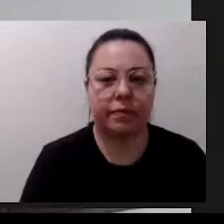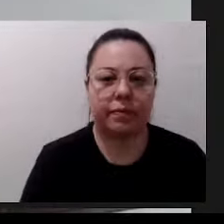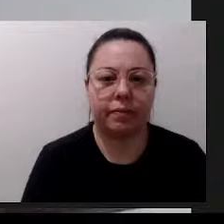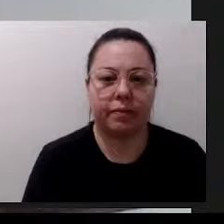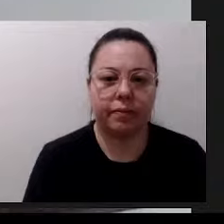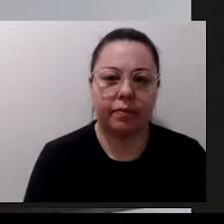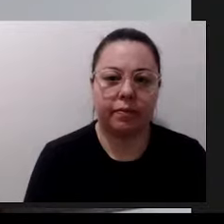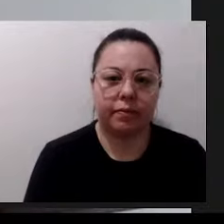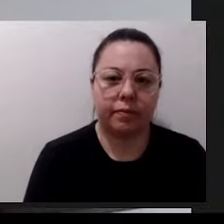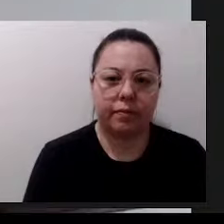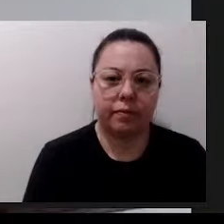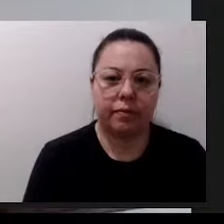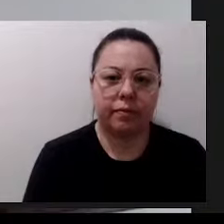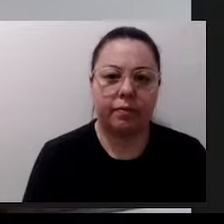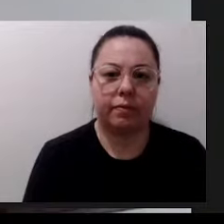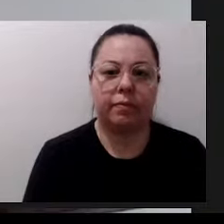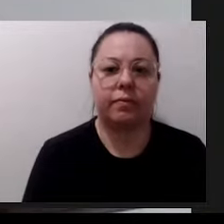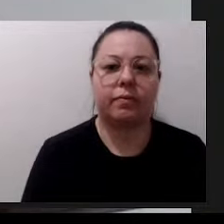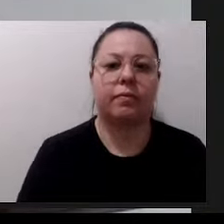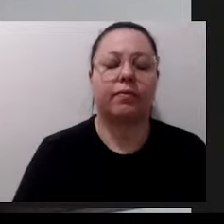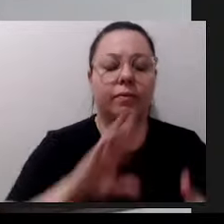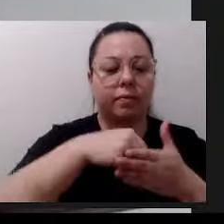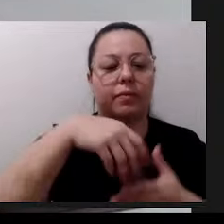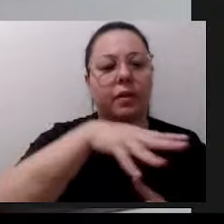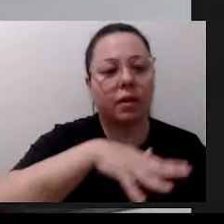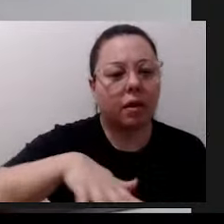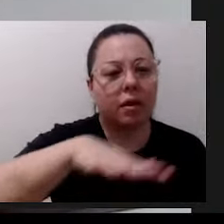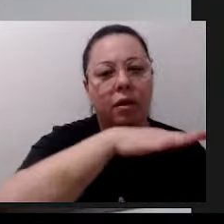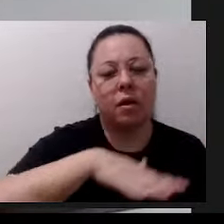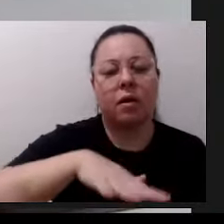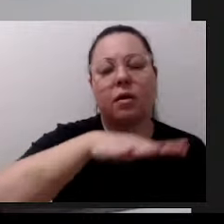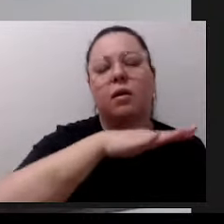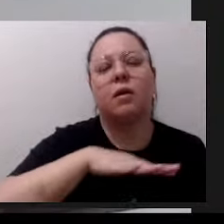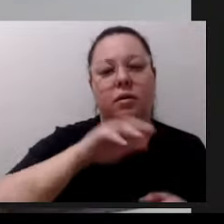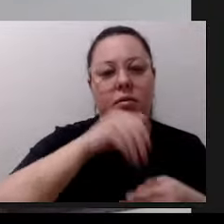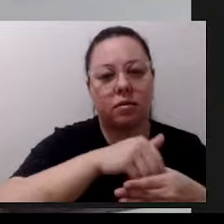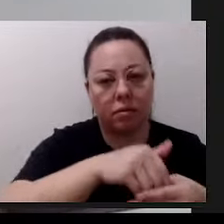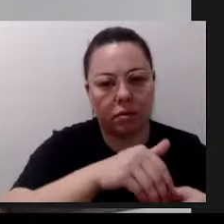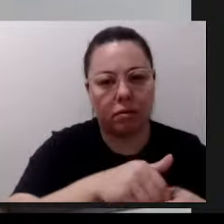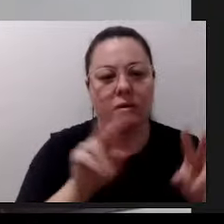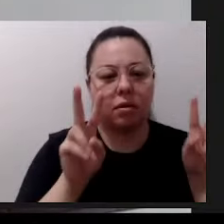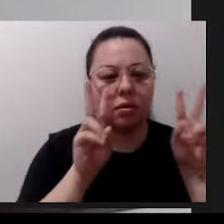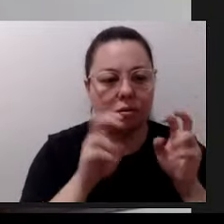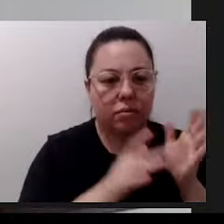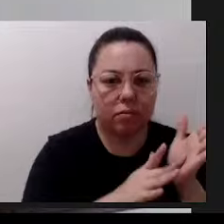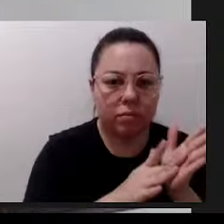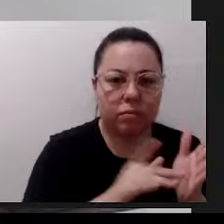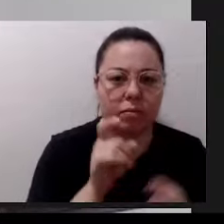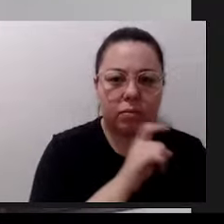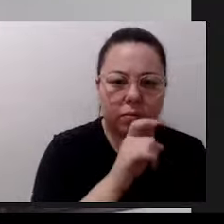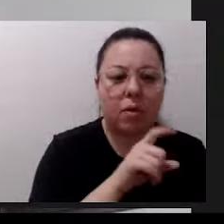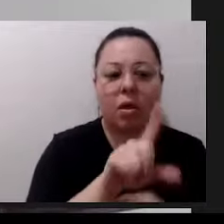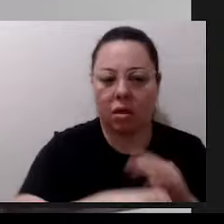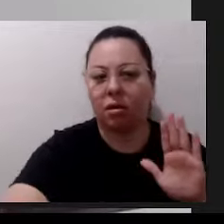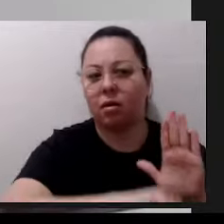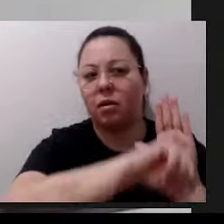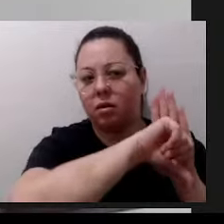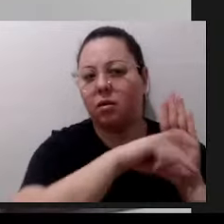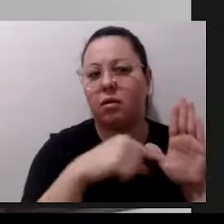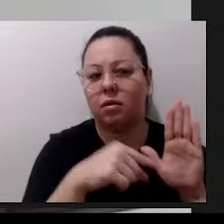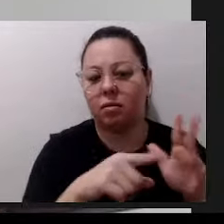calúnia e a difamação no âmbito eleitoral, eles são crimes que possuem a mesma definição daqueles tipos previstos no Código Penal.